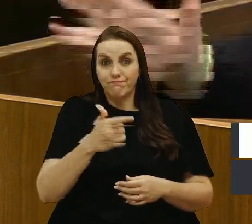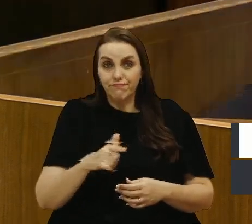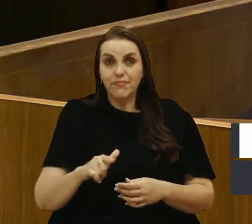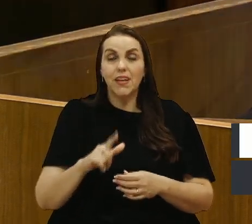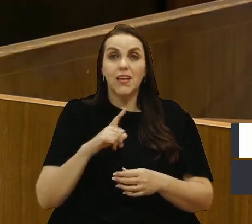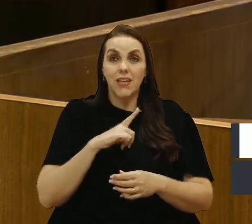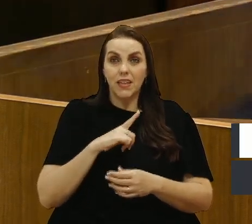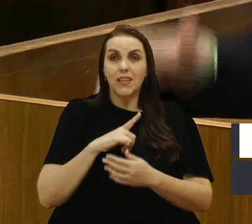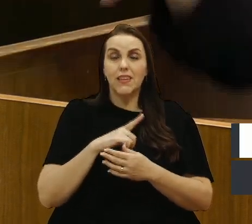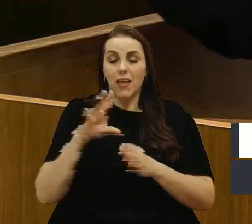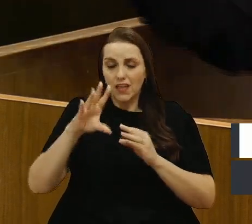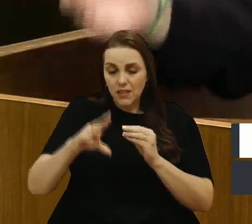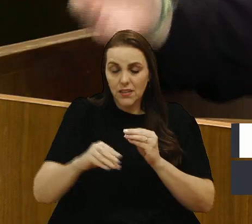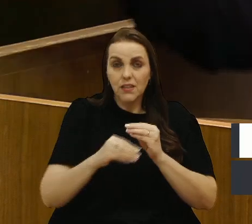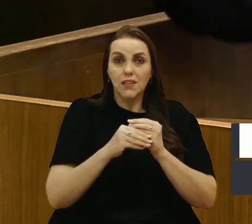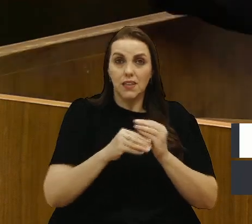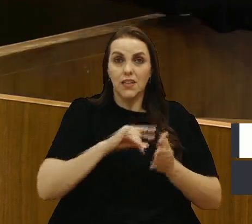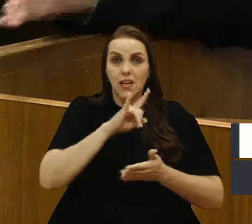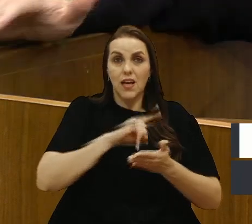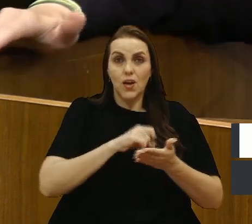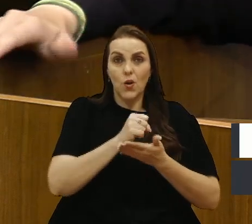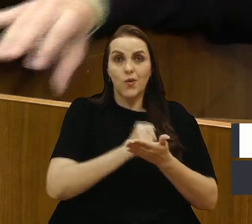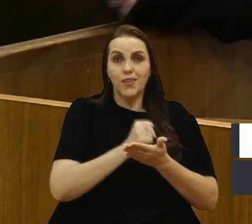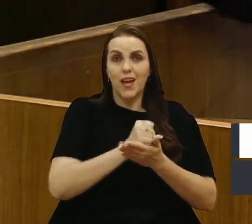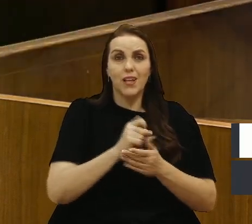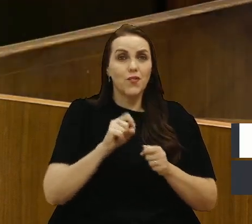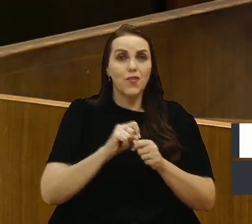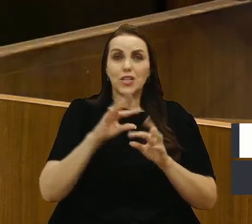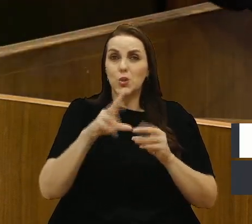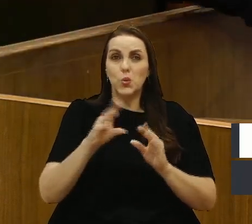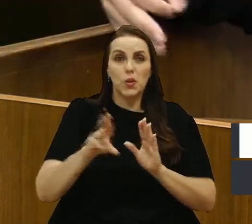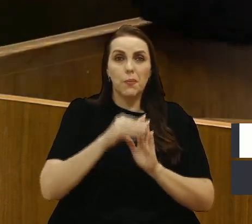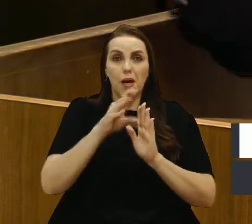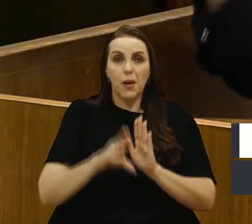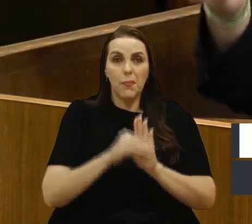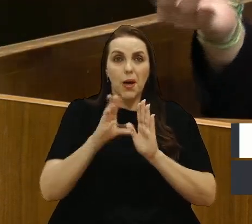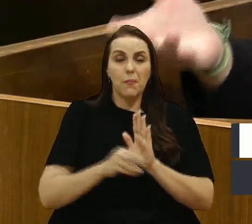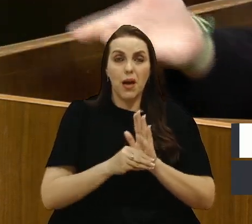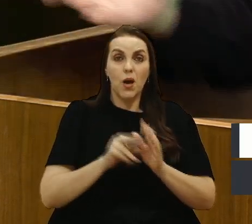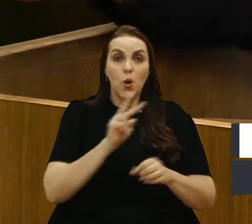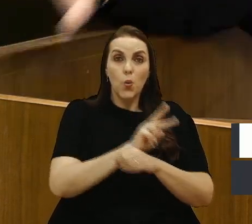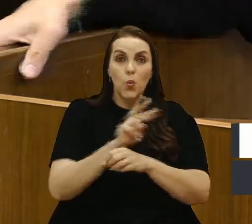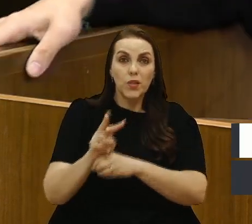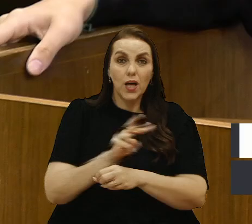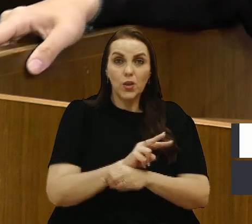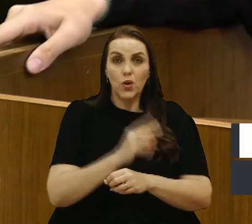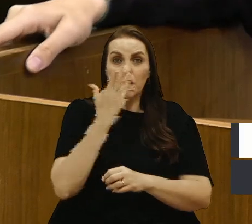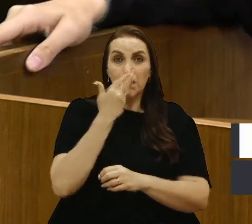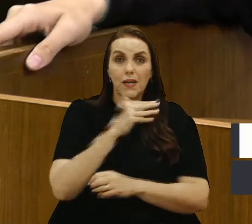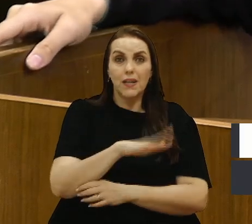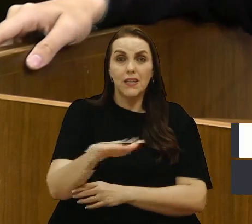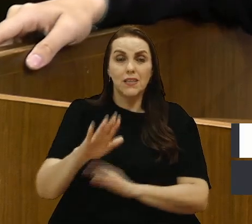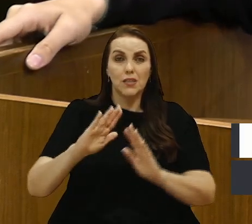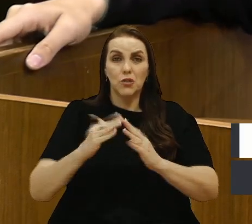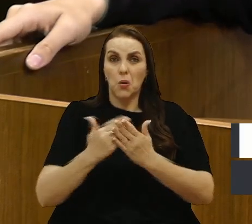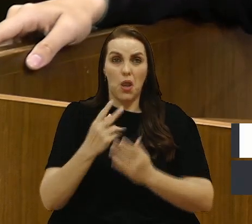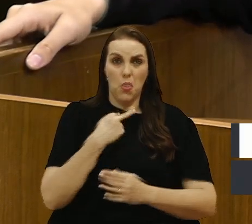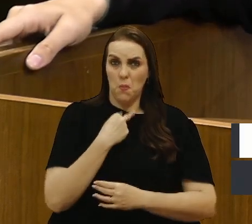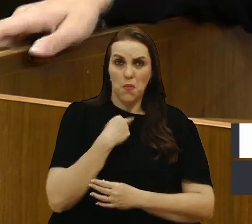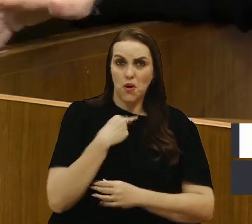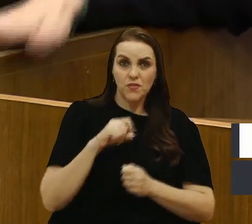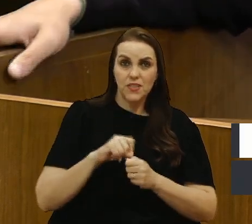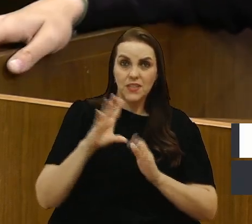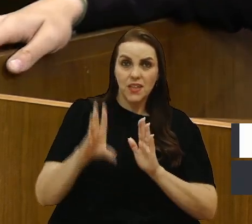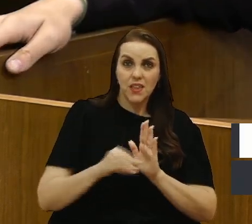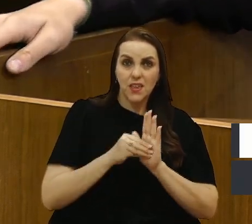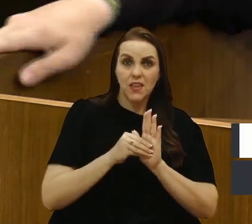aditivo de contrato, fazem aditivo para tudo. E aí, para cuidador, para criança na escola, não tem como fazer aditivo.